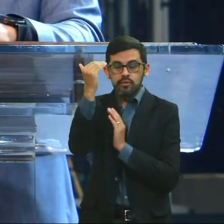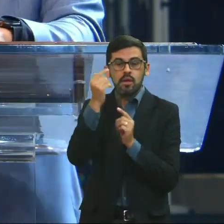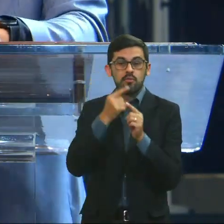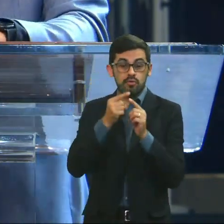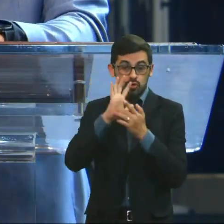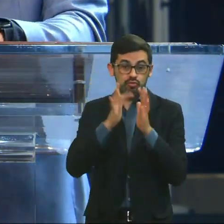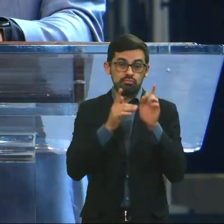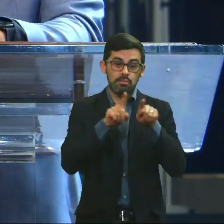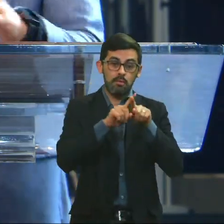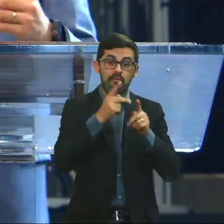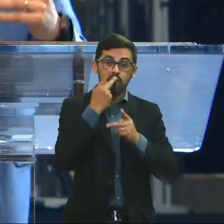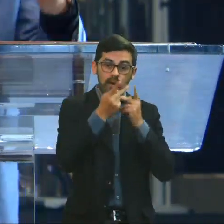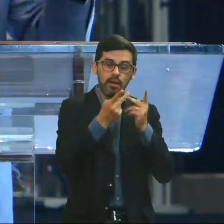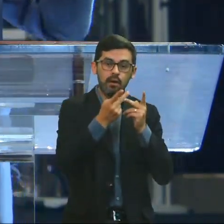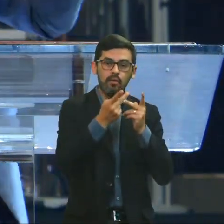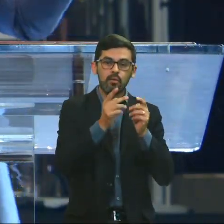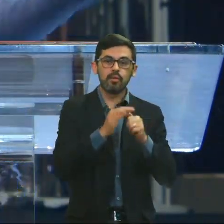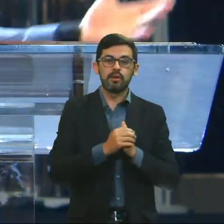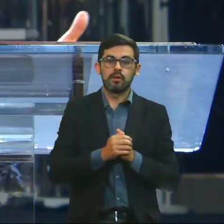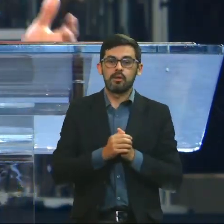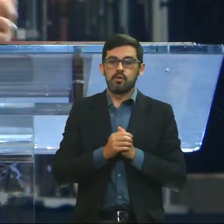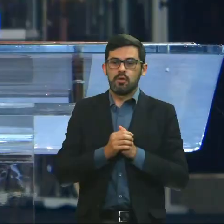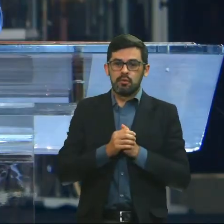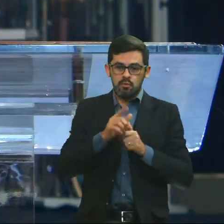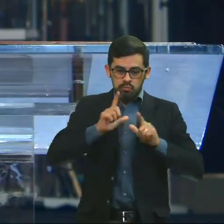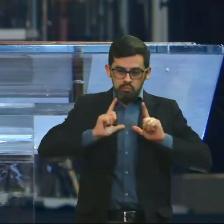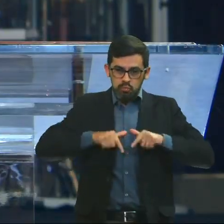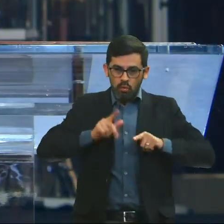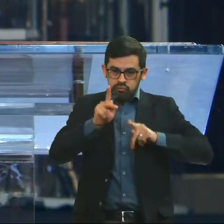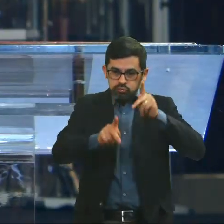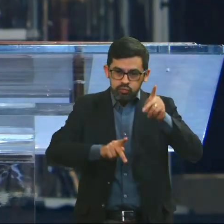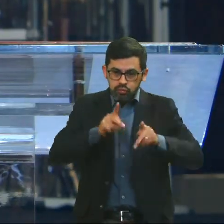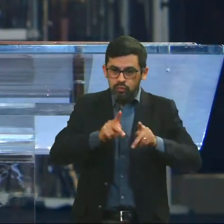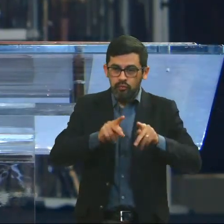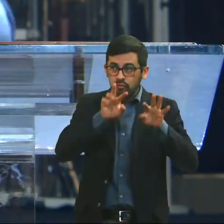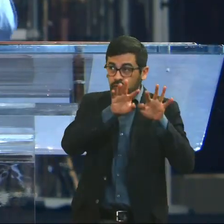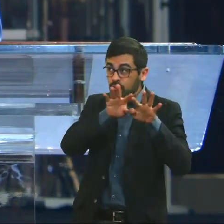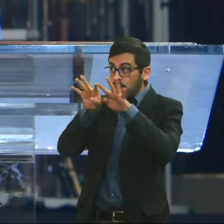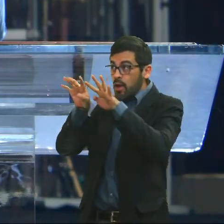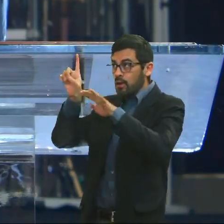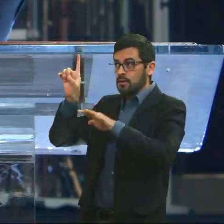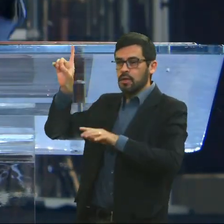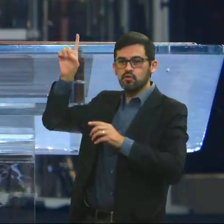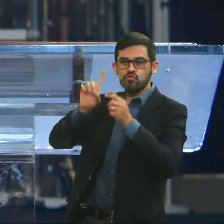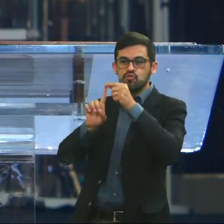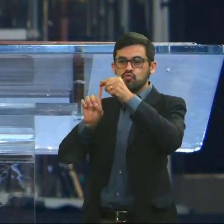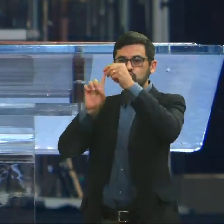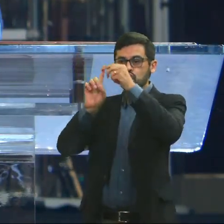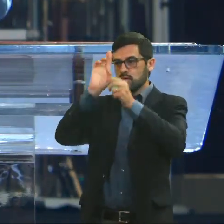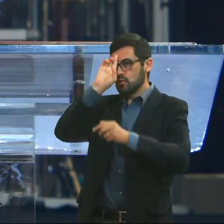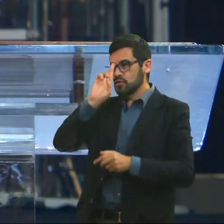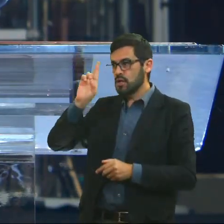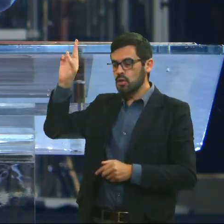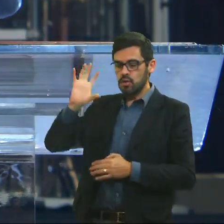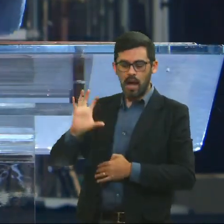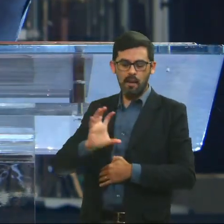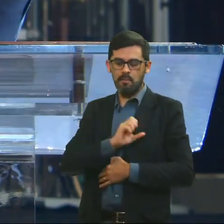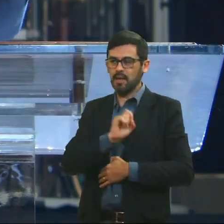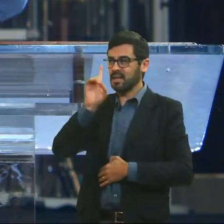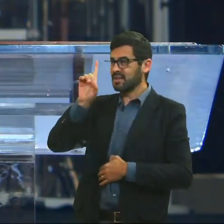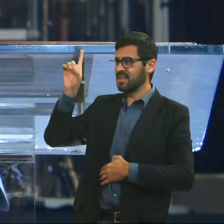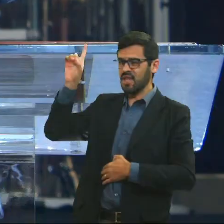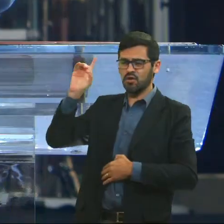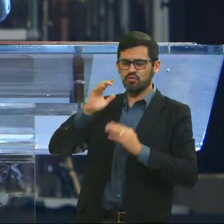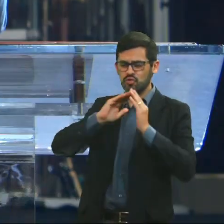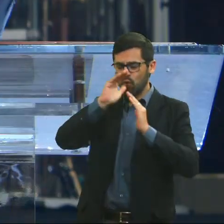falar dela. Diz assim: ouve Israel, ó Senhor nosso Deus, é o único Senhor. Amarás, pois, o Senhor teu Deus